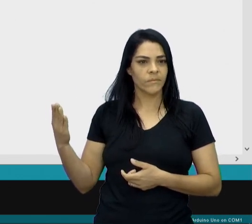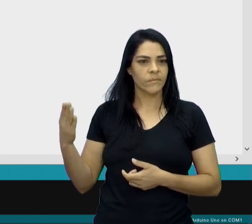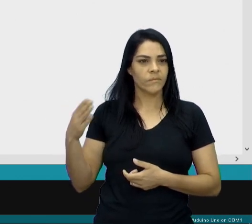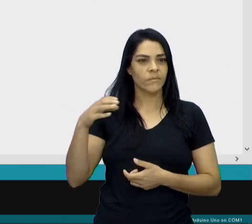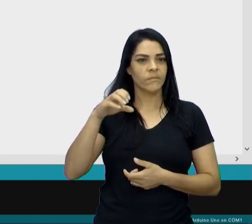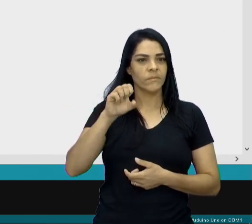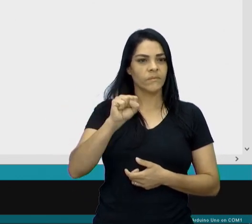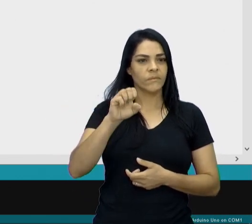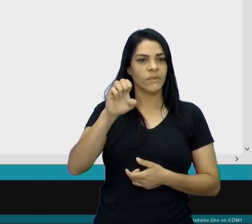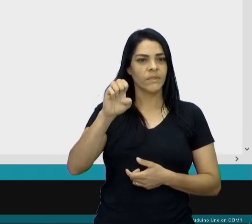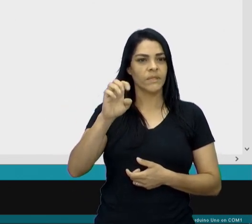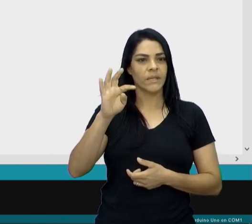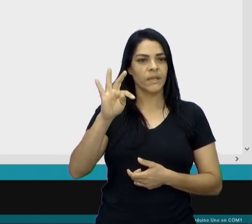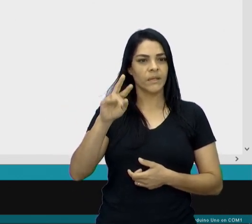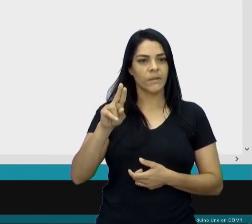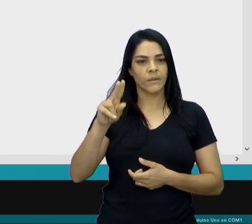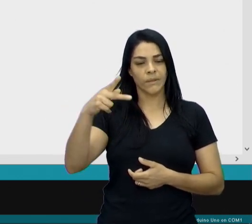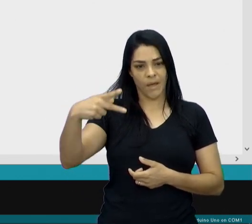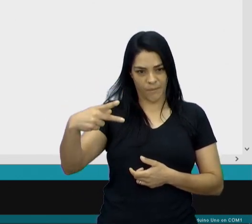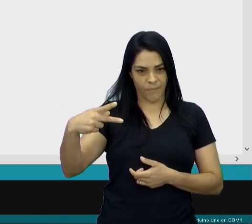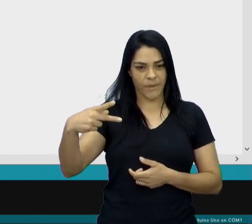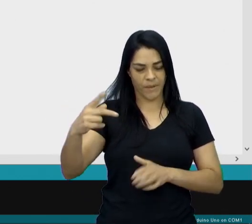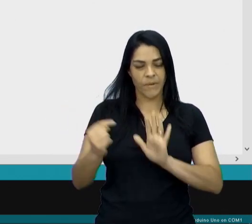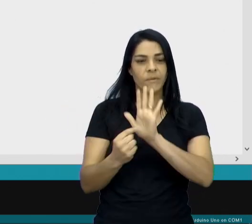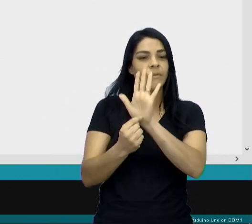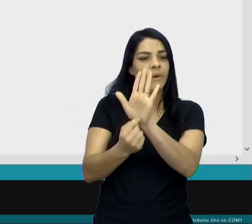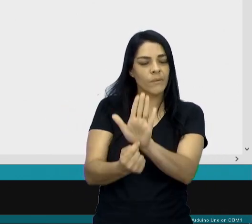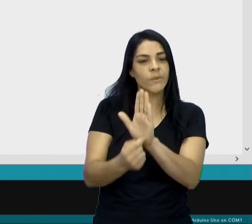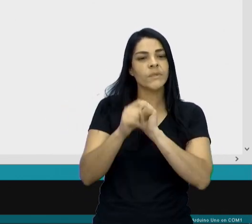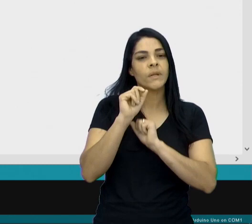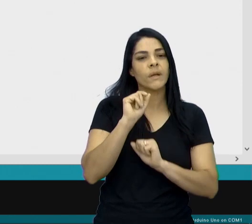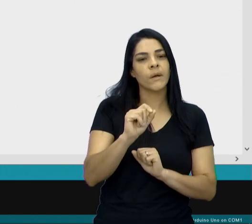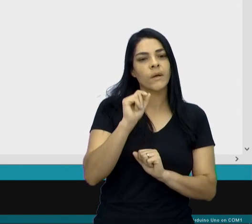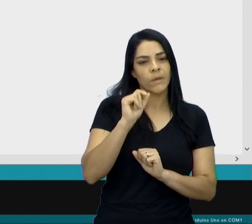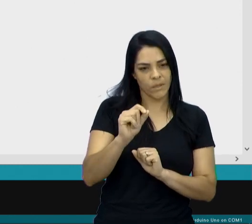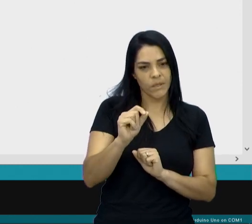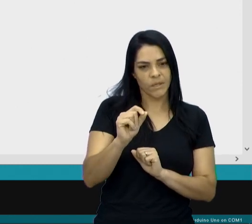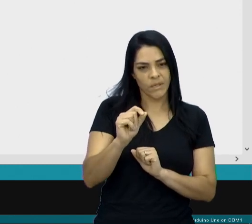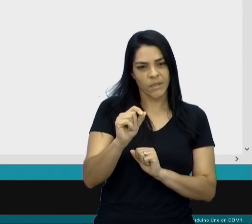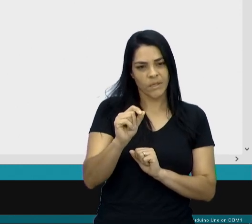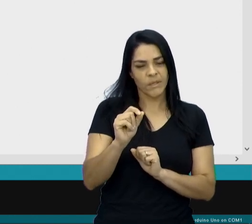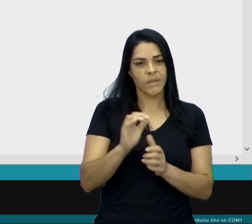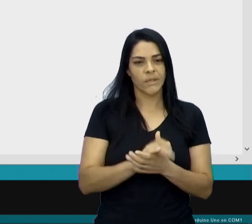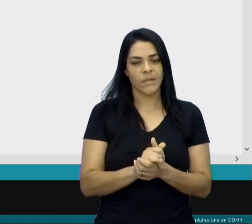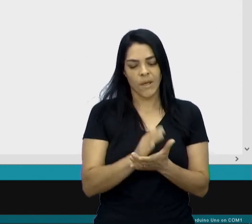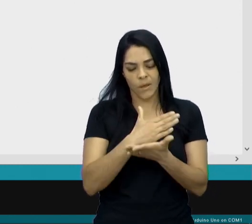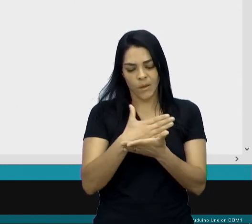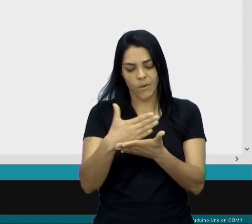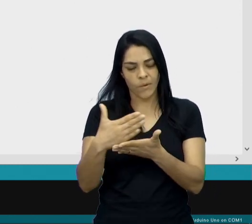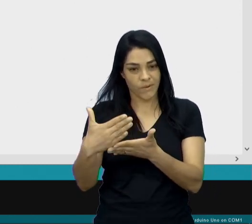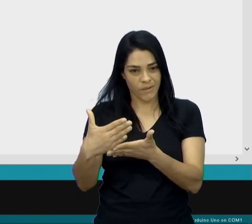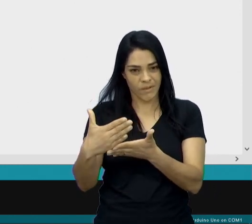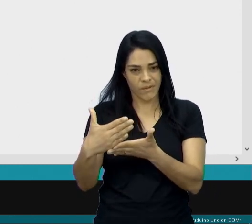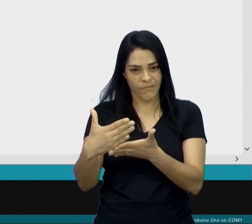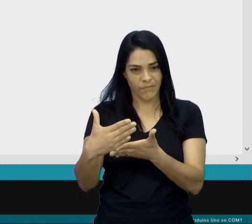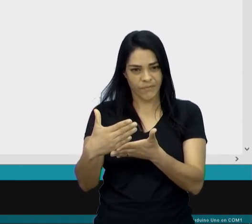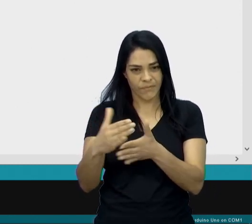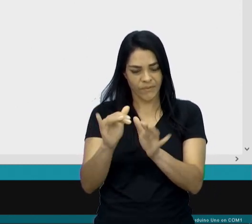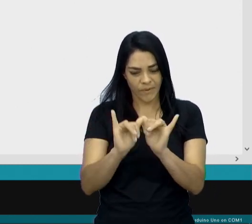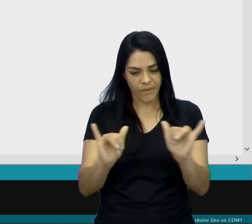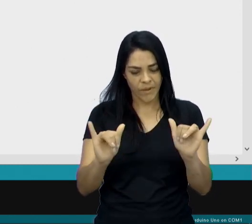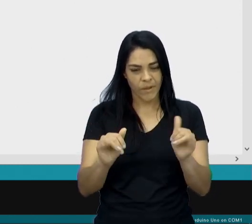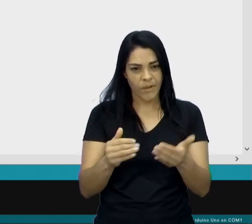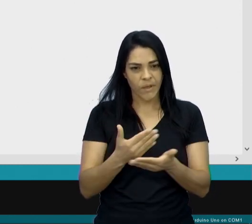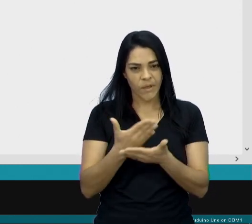vai mostrar as suas configurações iniciais. Você vai dizer como